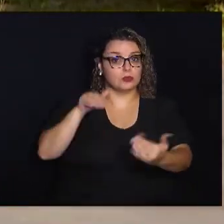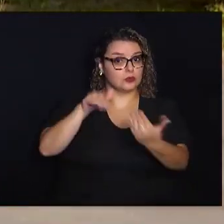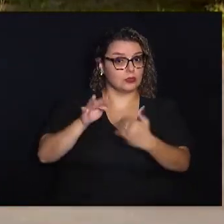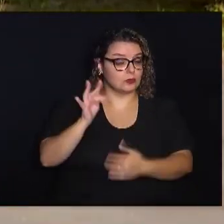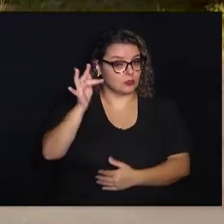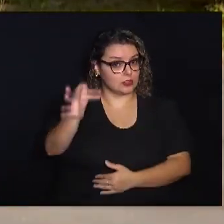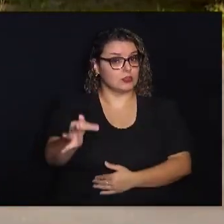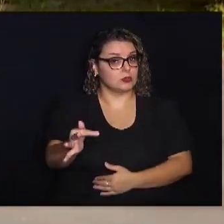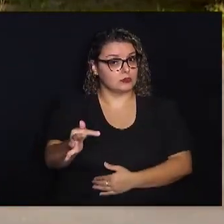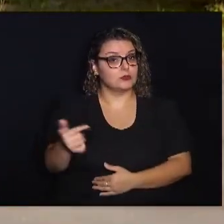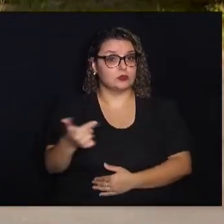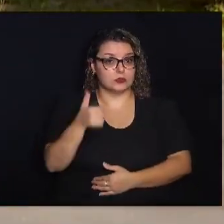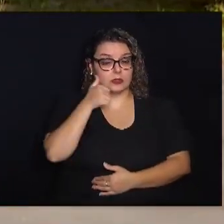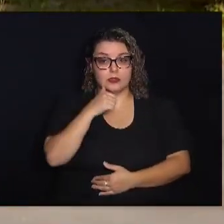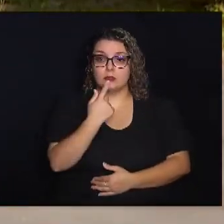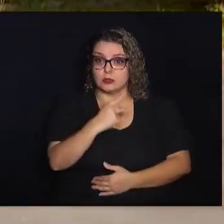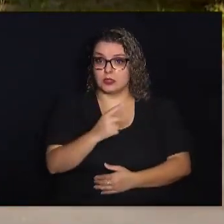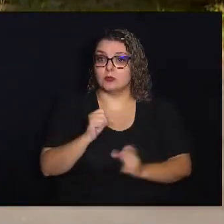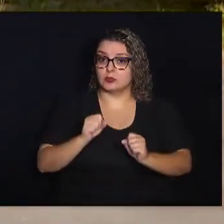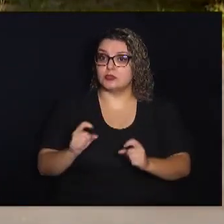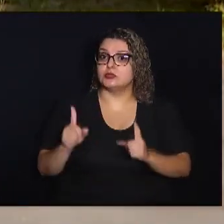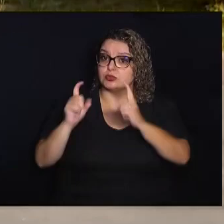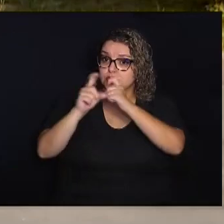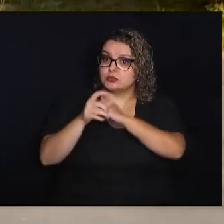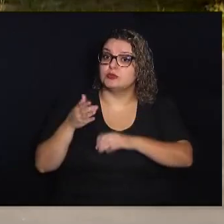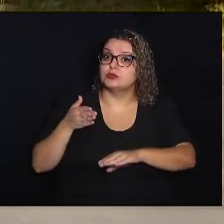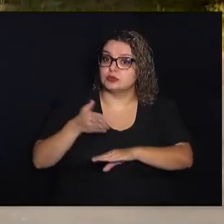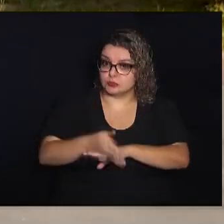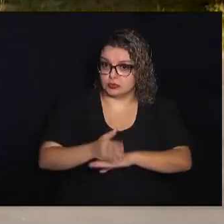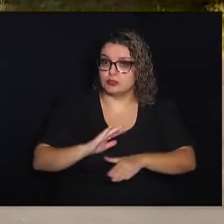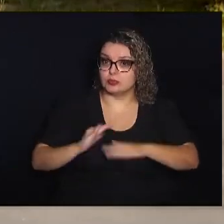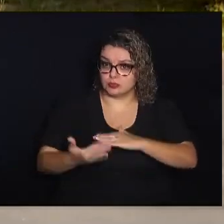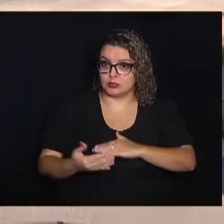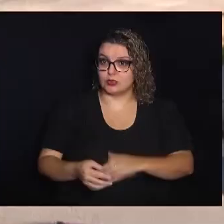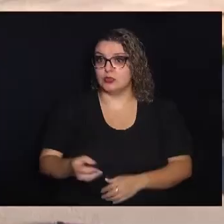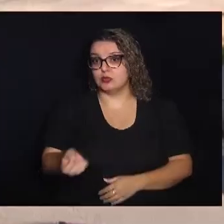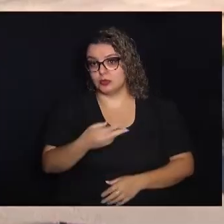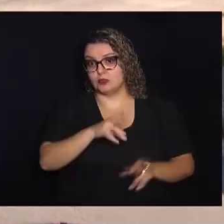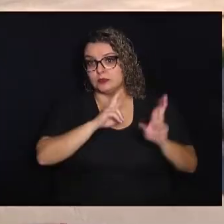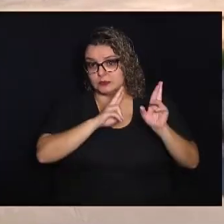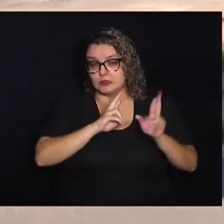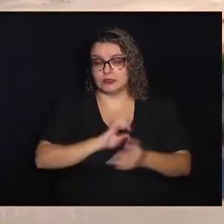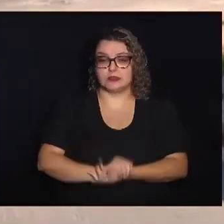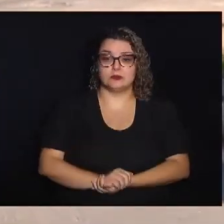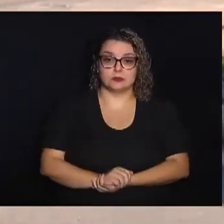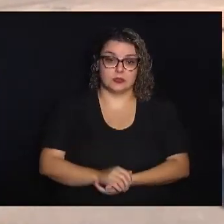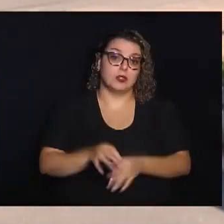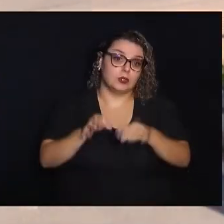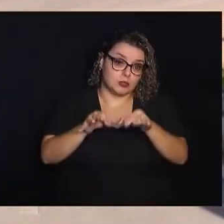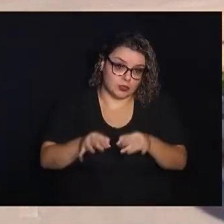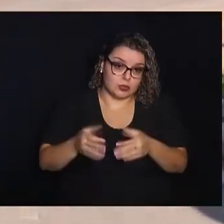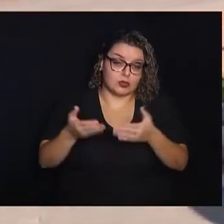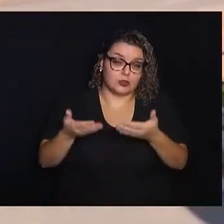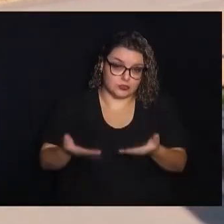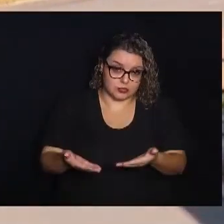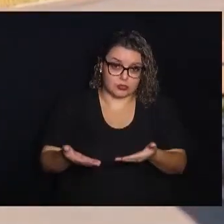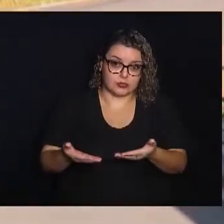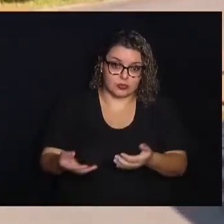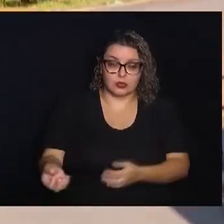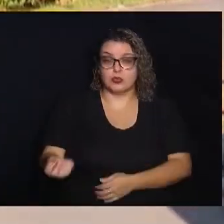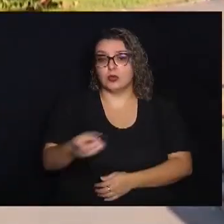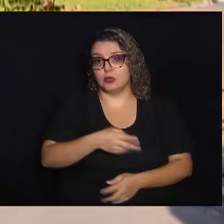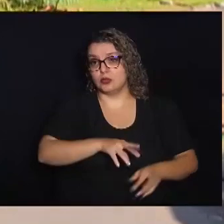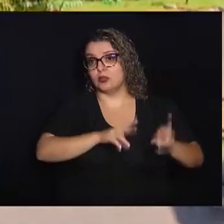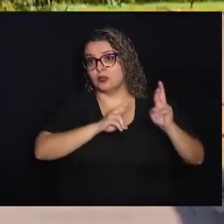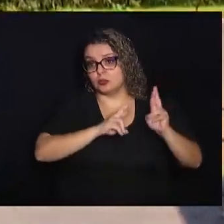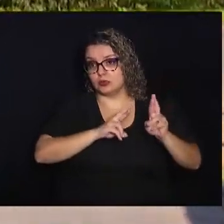que, segundo ela, poderia dificultar o acesso ao bairro Nova Esperança. E é justamente através do Nova Esperança